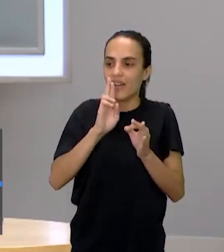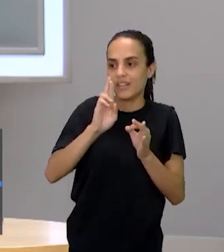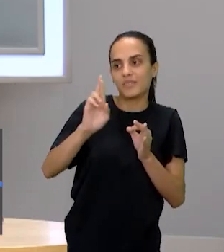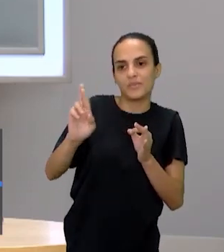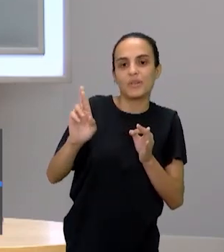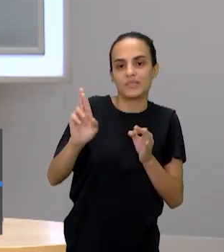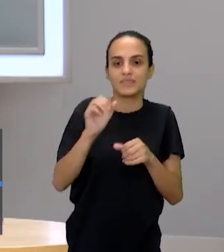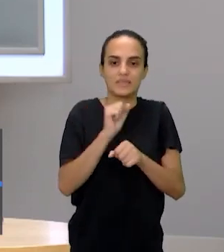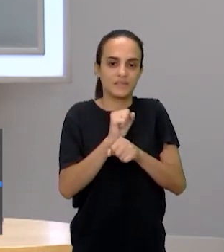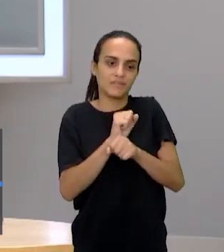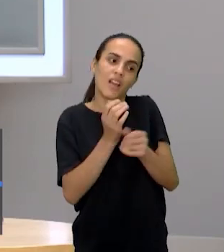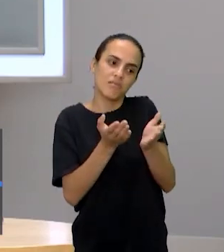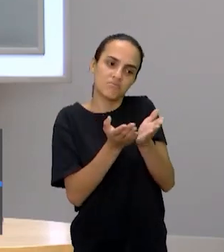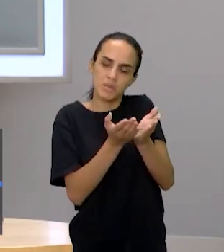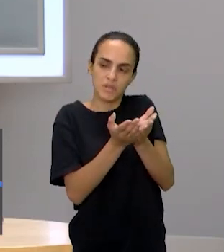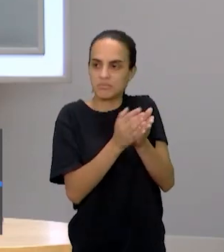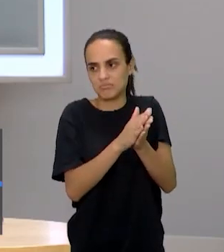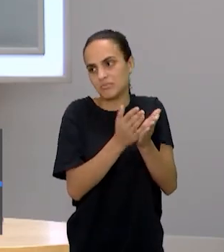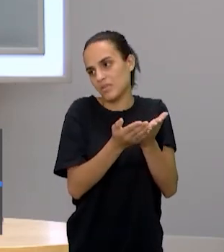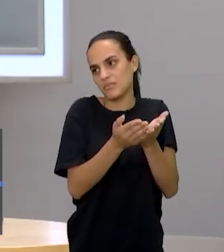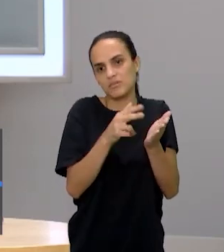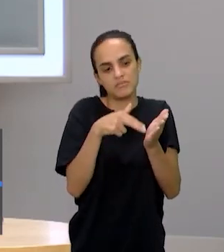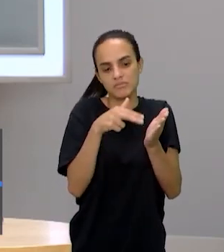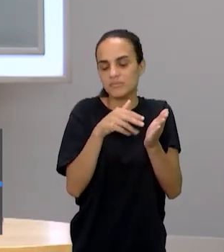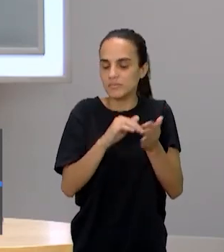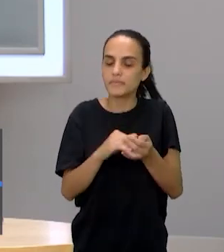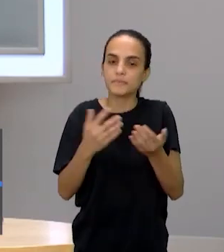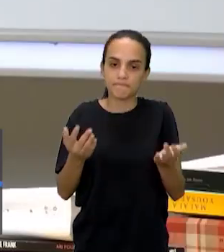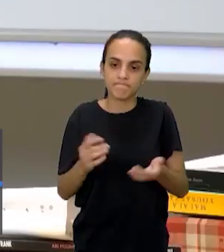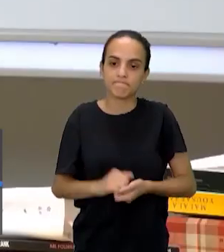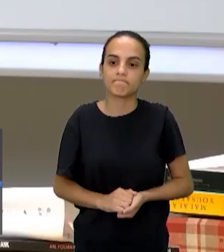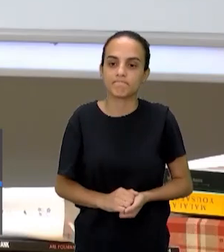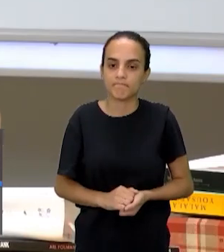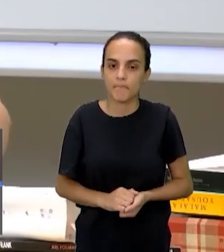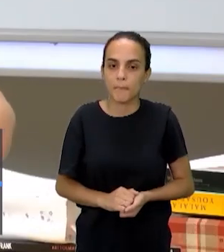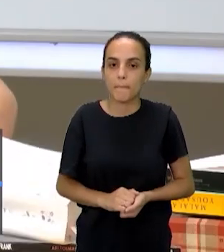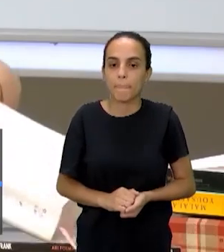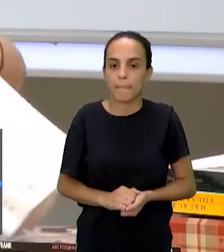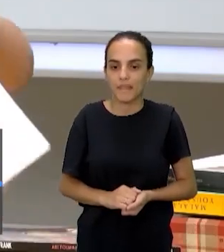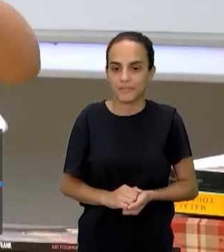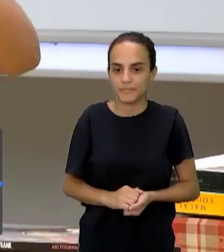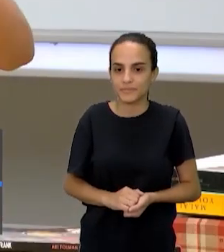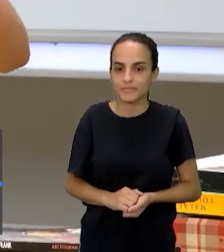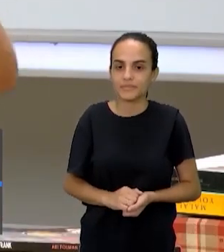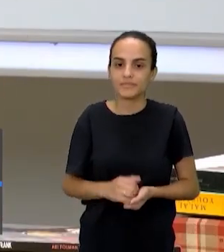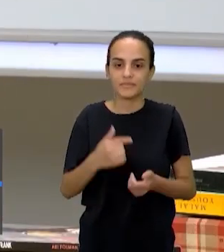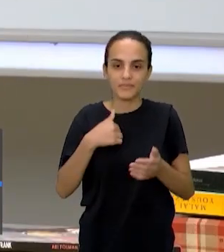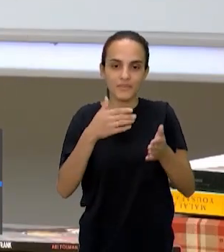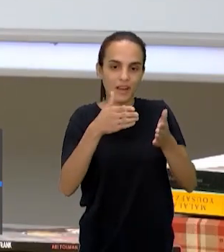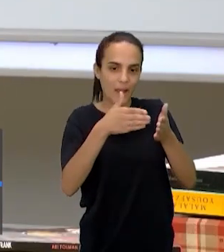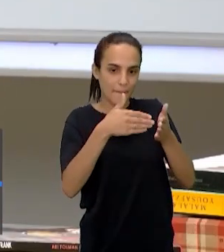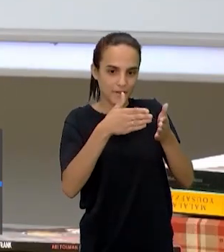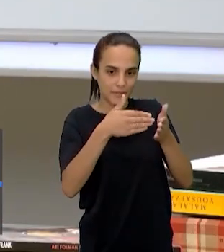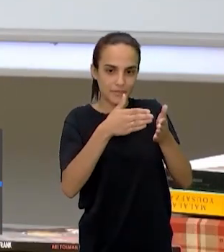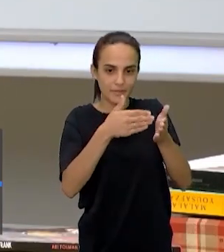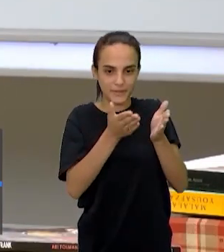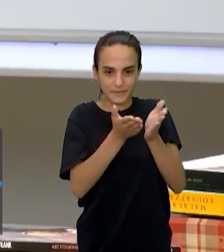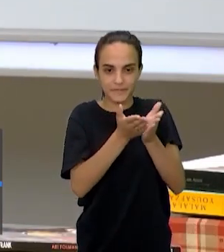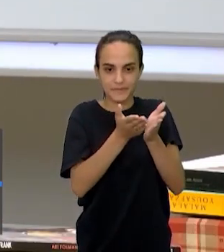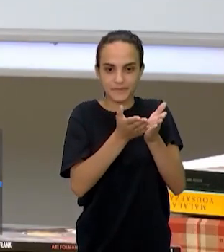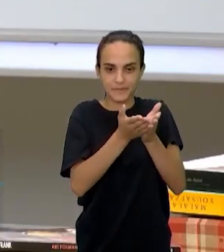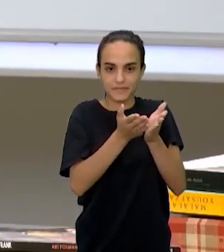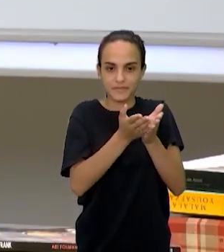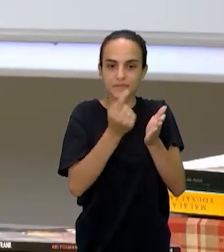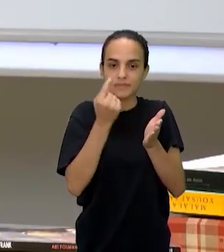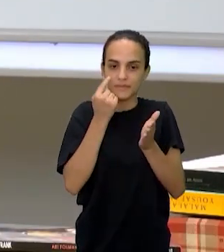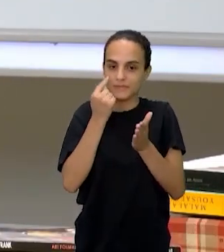que se espera. Olha, a Bíblia. Então é o que eu lembro, então eu falo ele. Eu vou até pegar aqui a Bíblia que eu trouxe, só para vocês